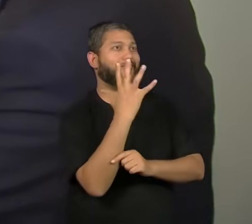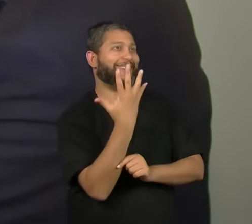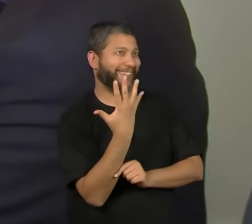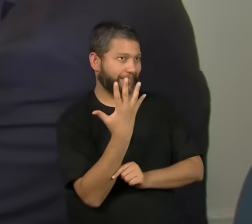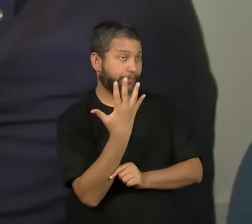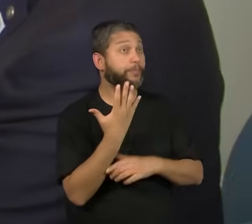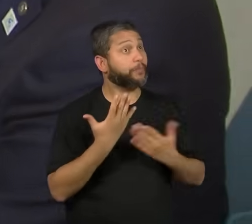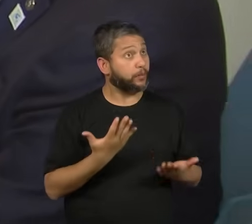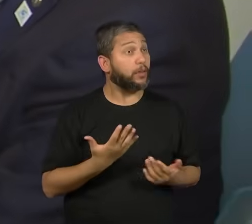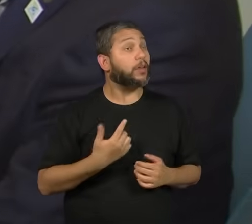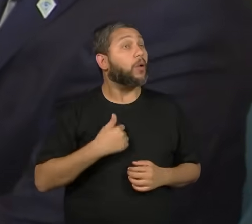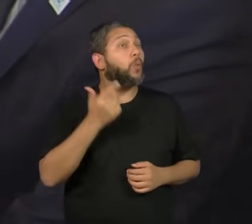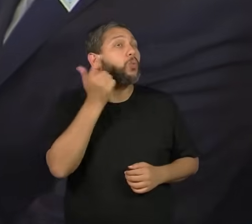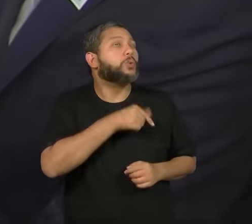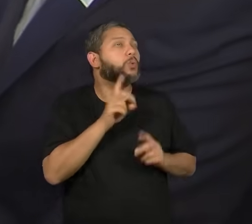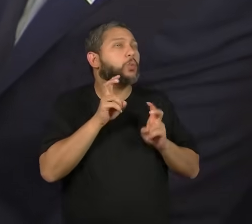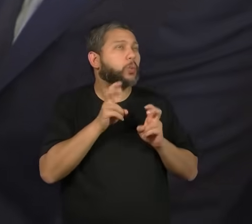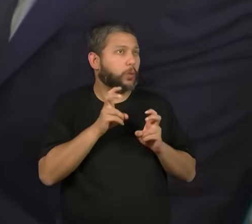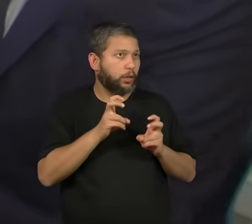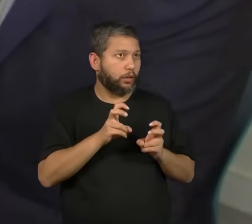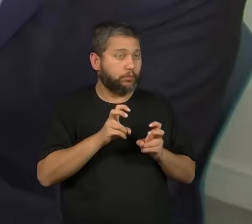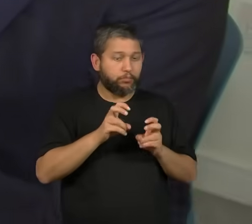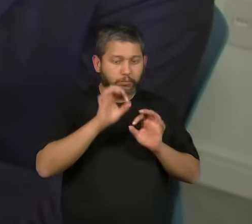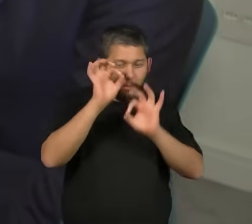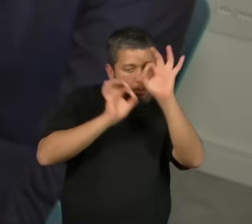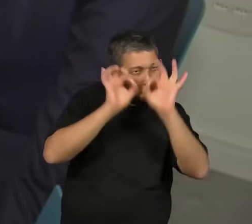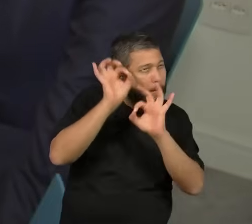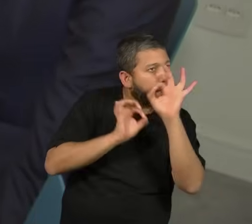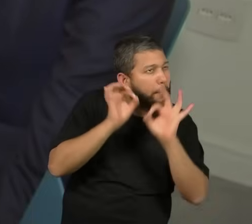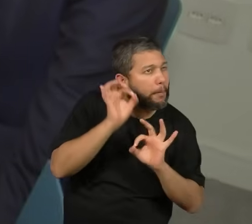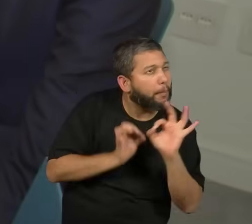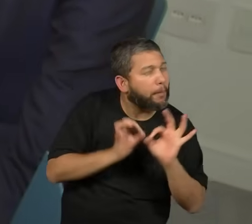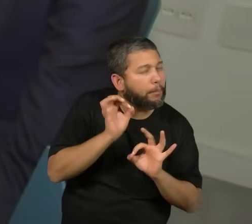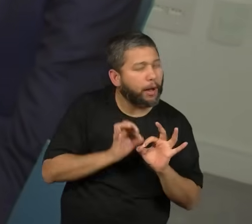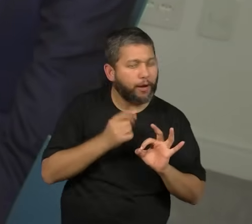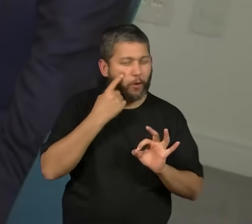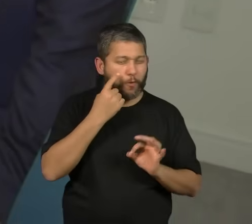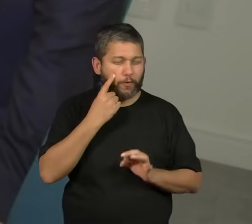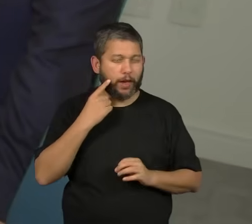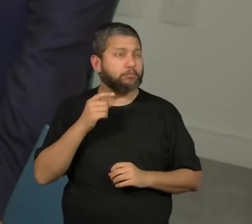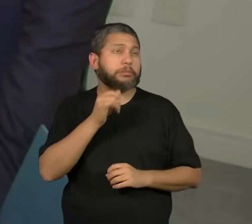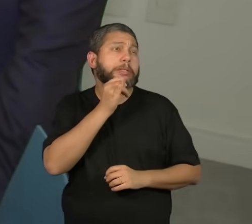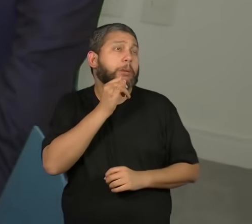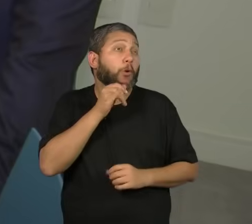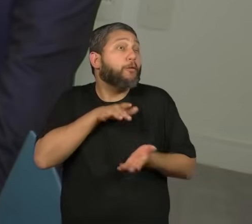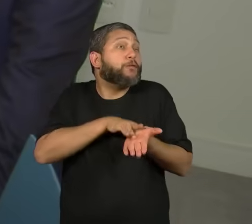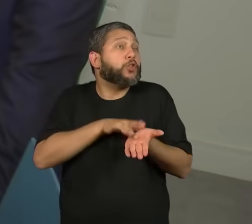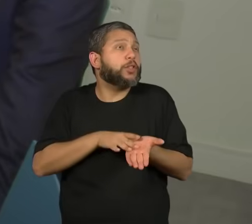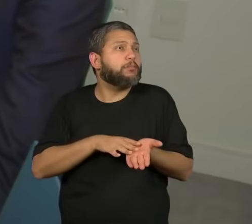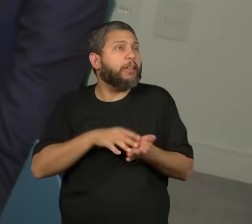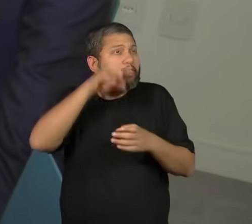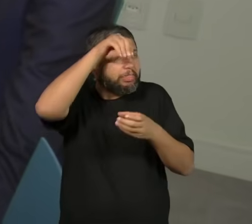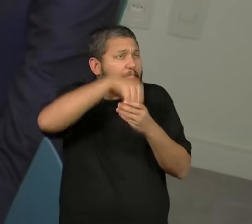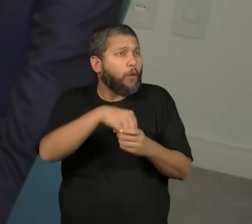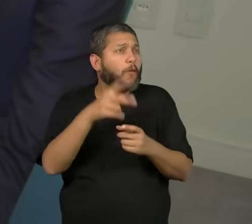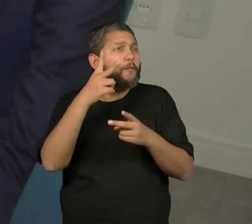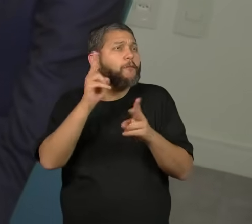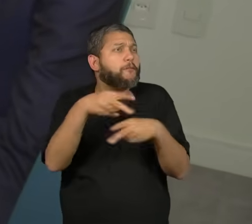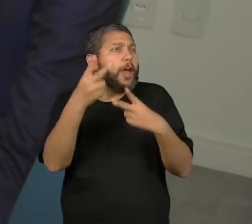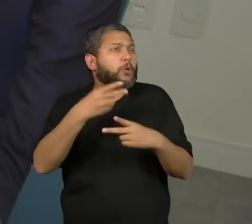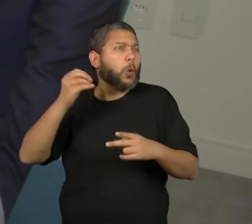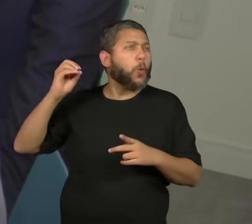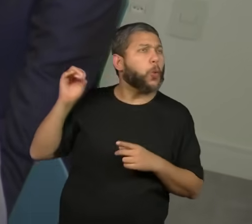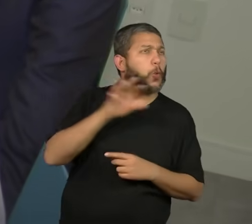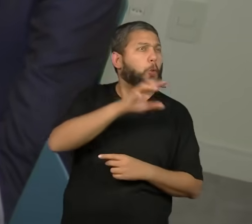podemos rodar esse modelo no algoritmo e aí exercitar várias simulações na árvore, simulações de vento,